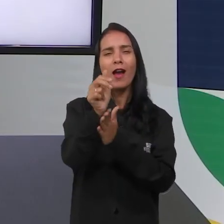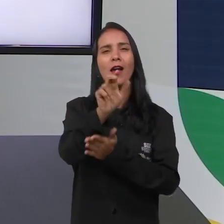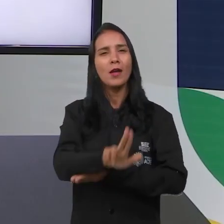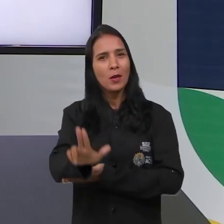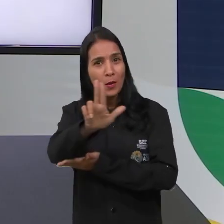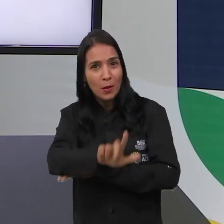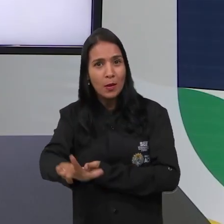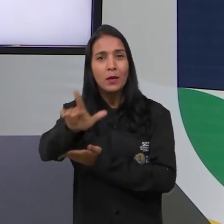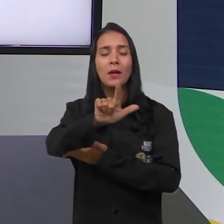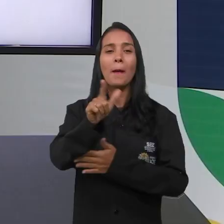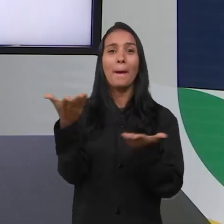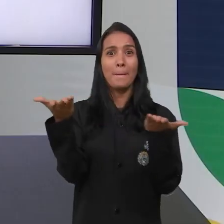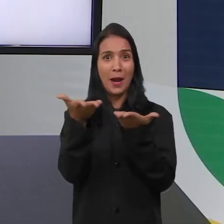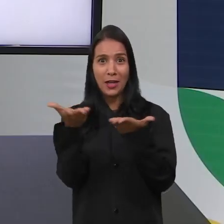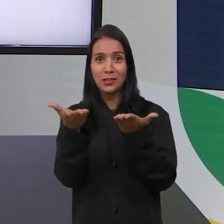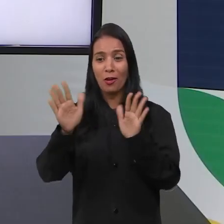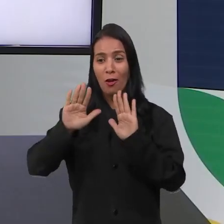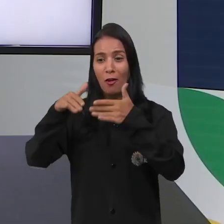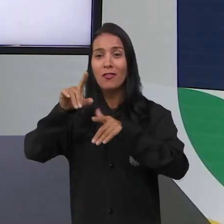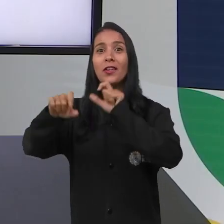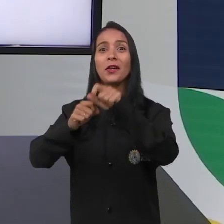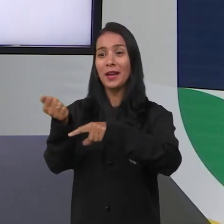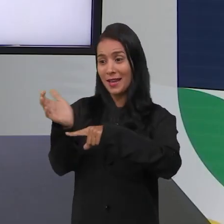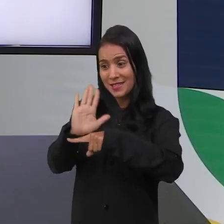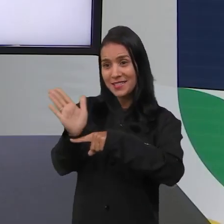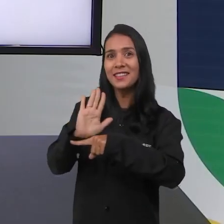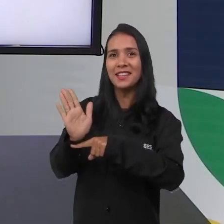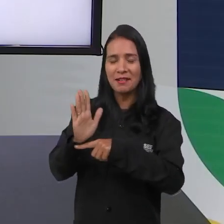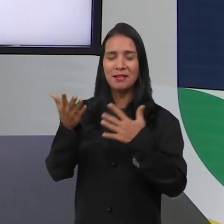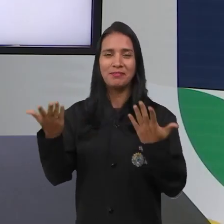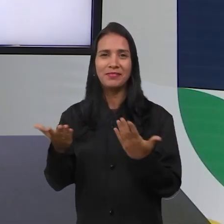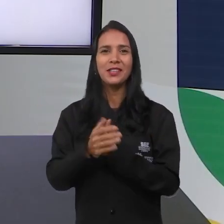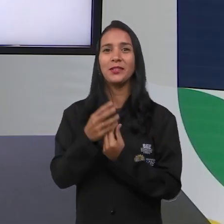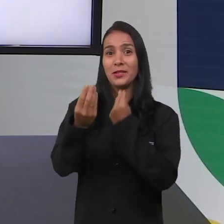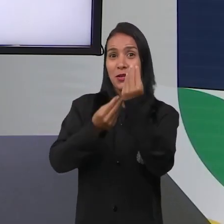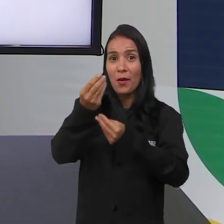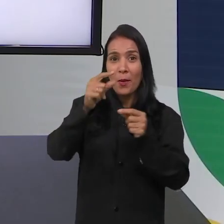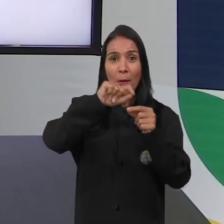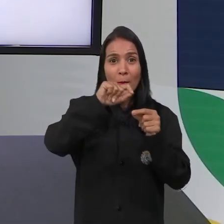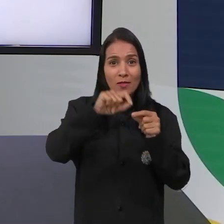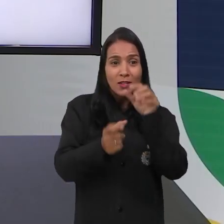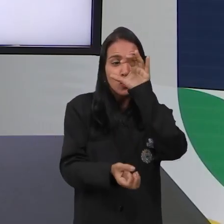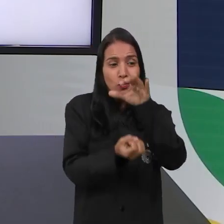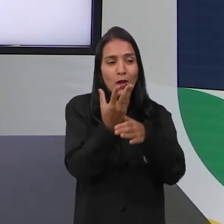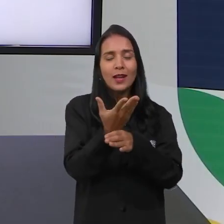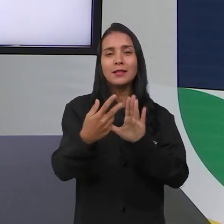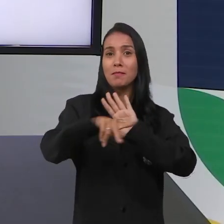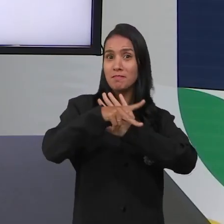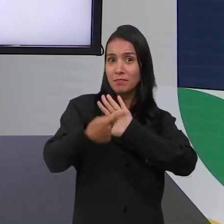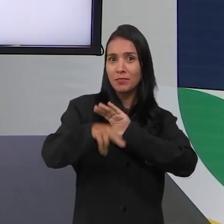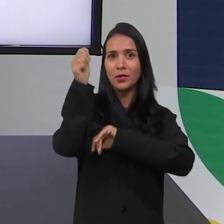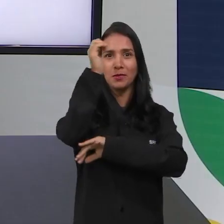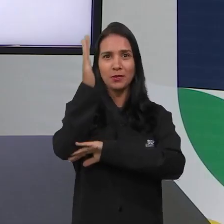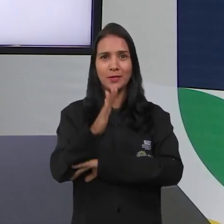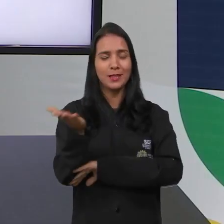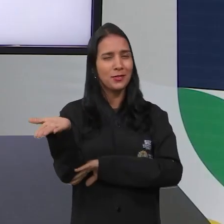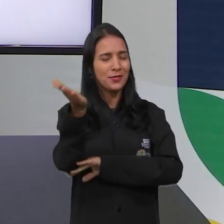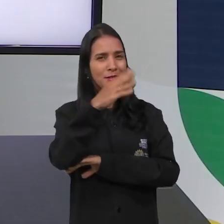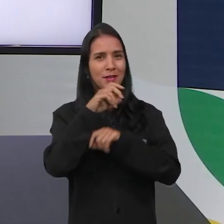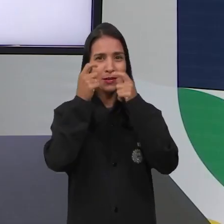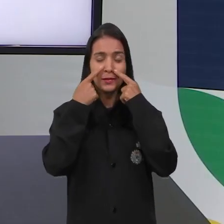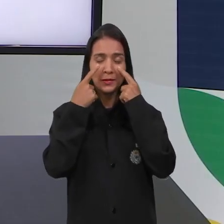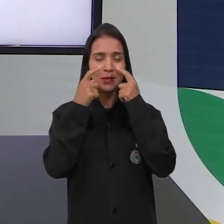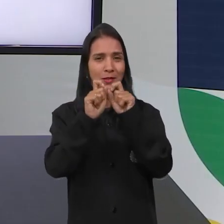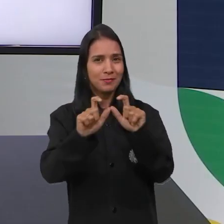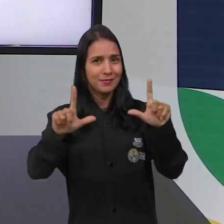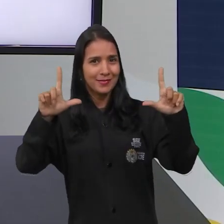sobre o cinema. Nós vamos falar sobre as produções de cinema no Brasil. Então vamos para a tela e preste atenção no que a gente